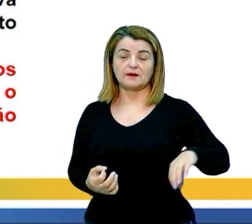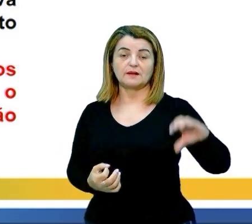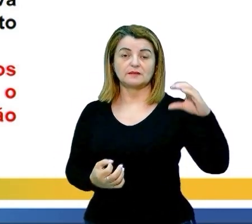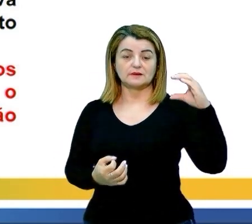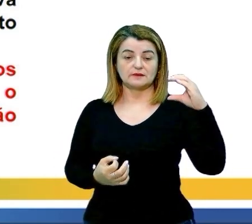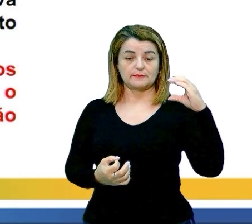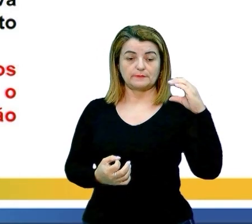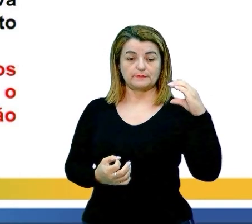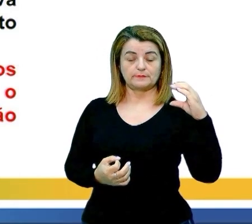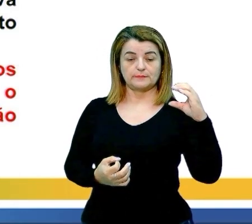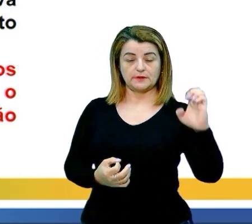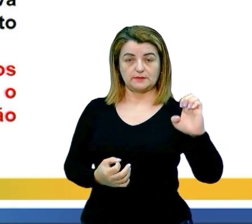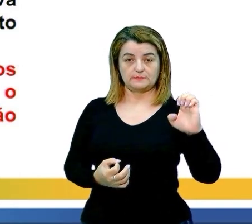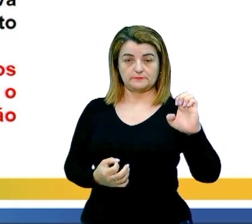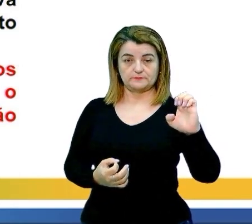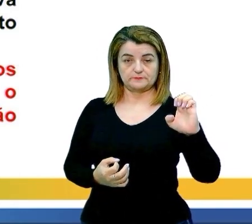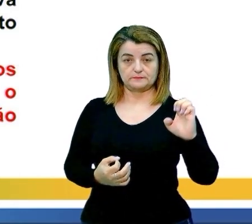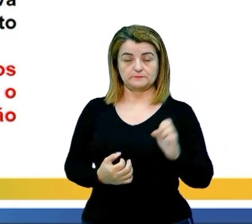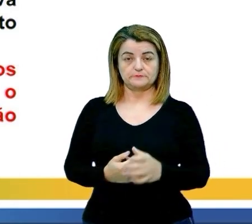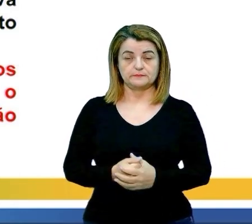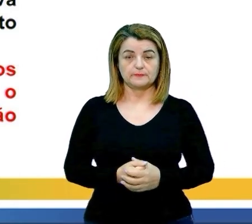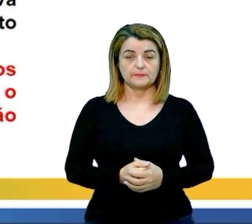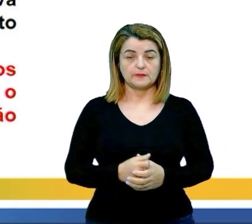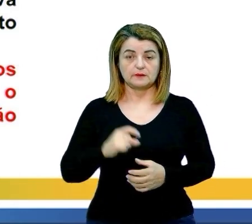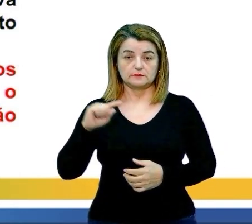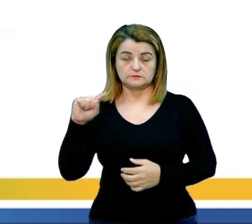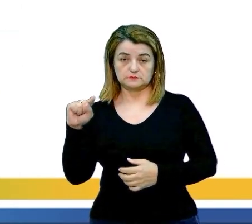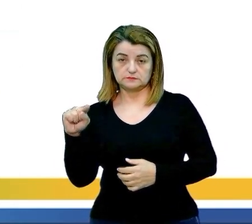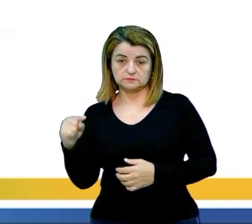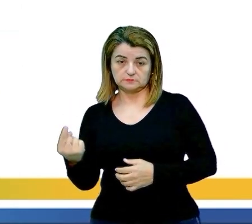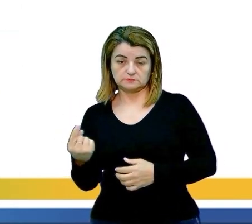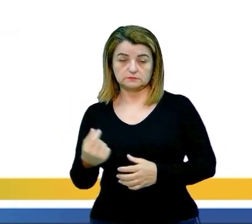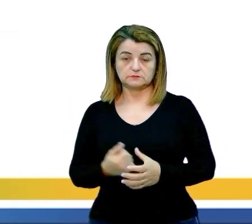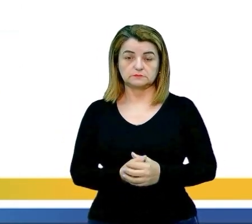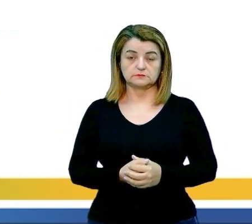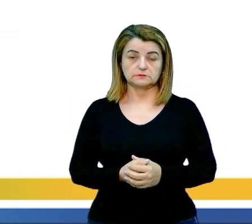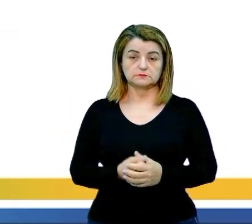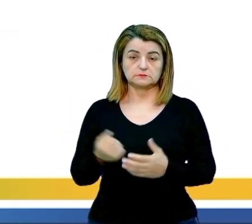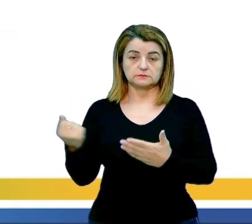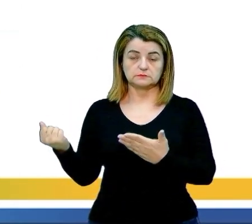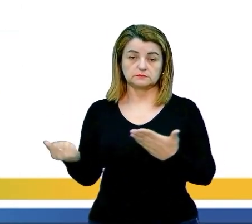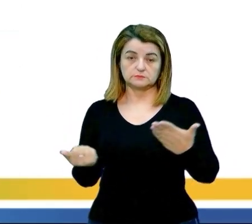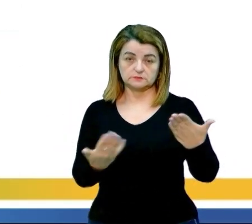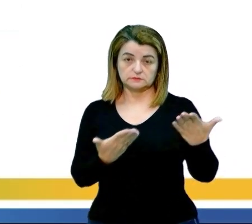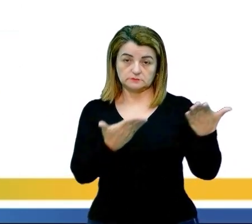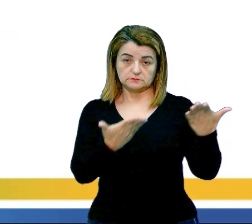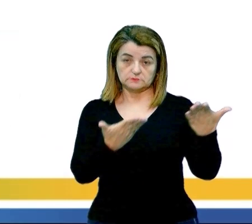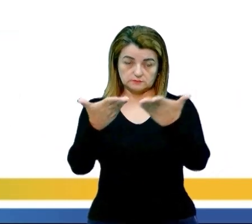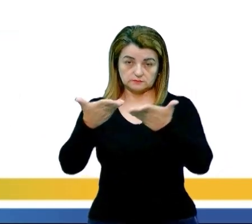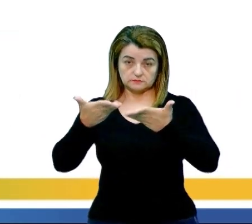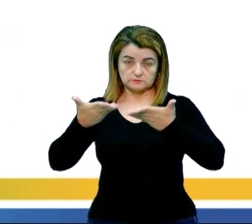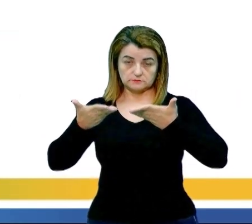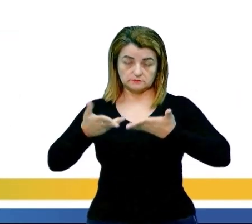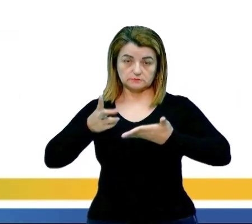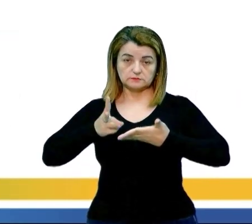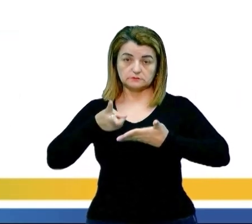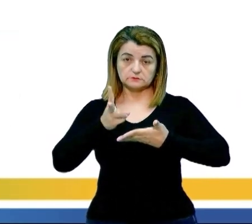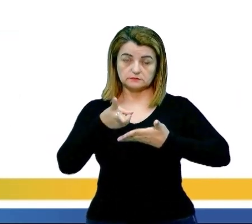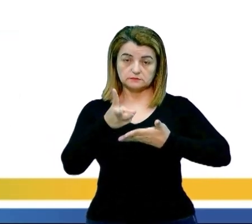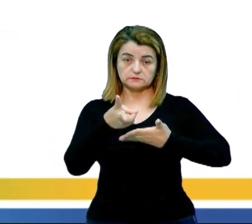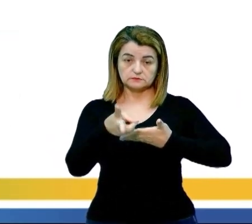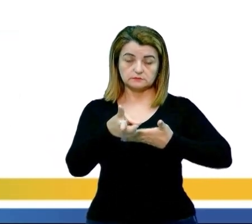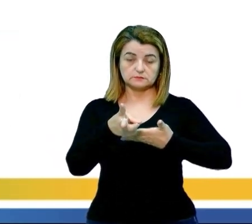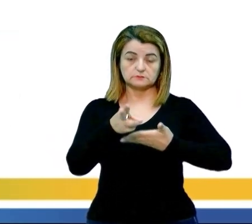E. Então, depois dessa questão, eu quero convidar a todos a continuar tendo